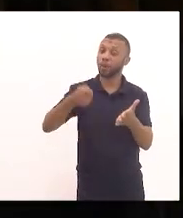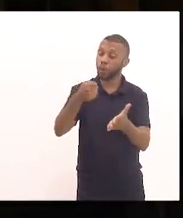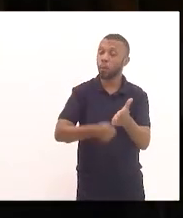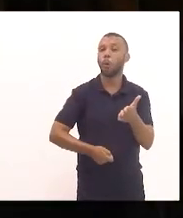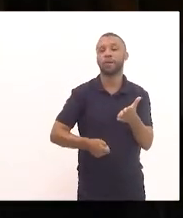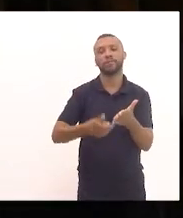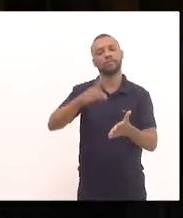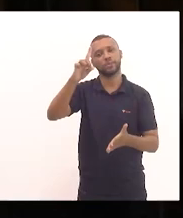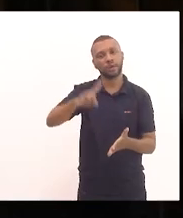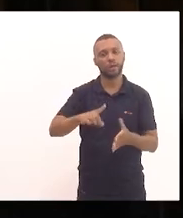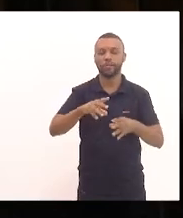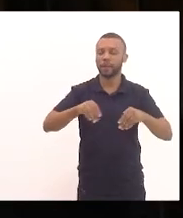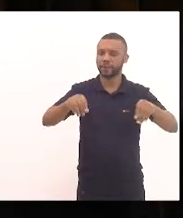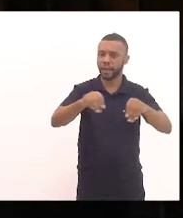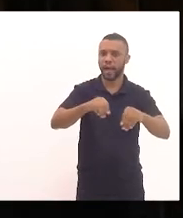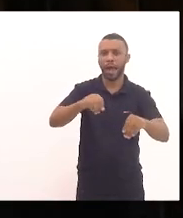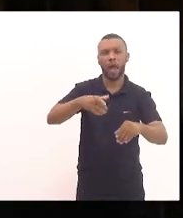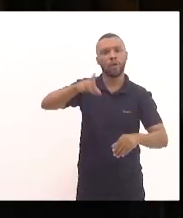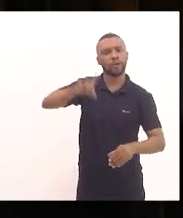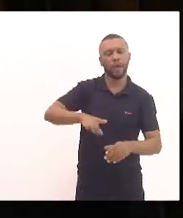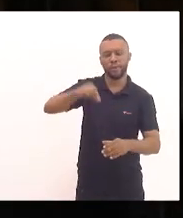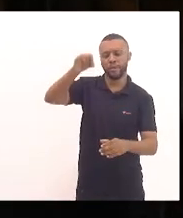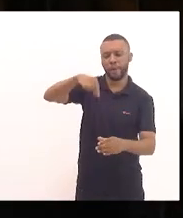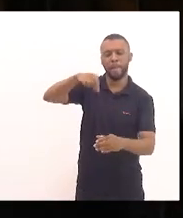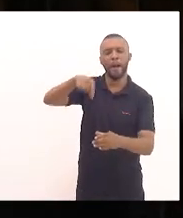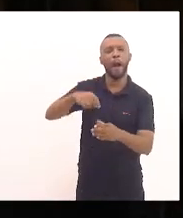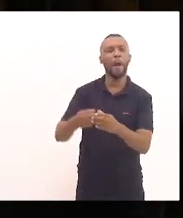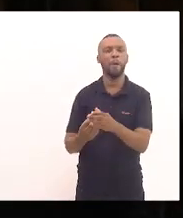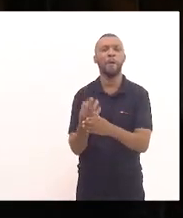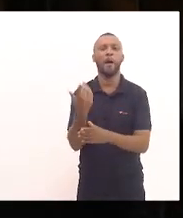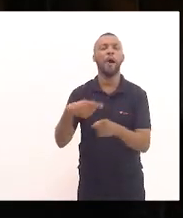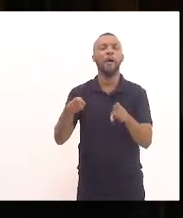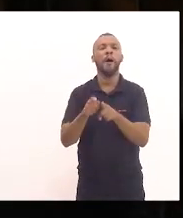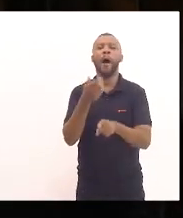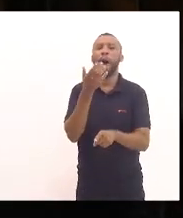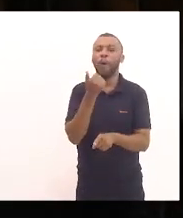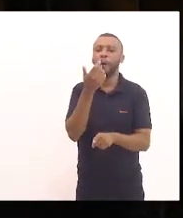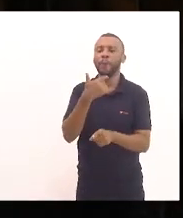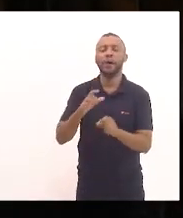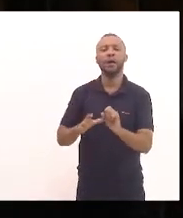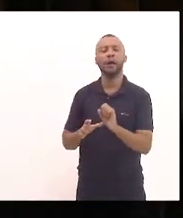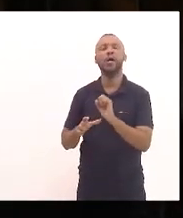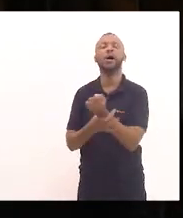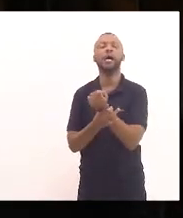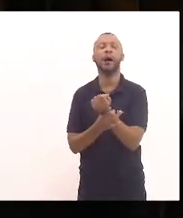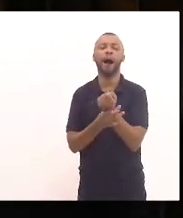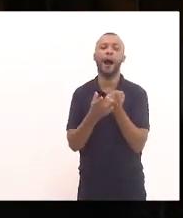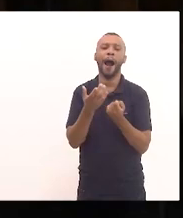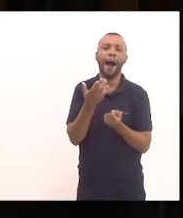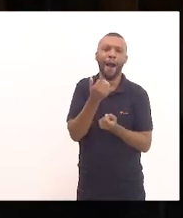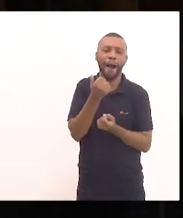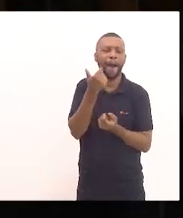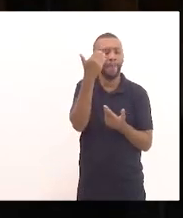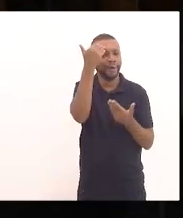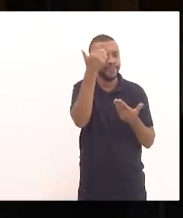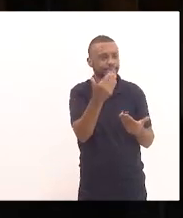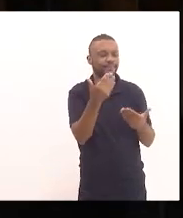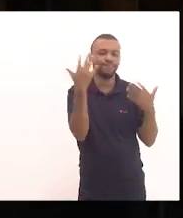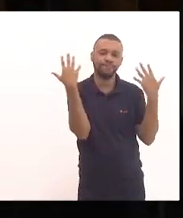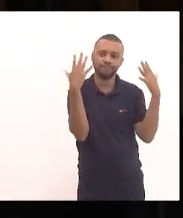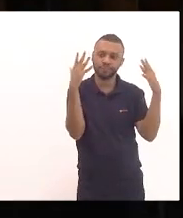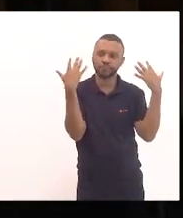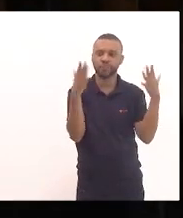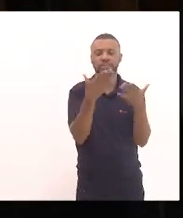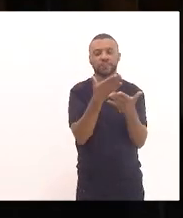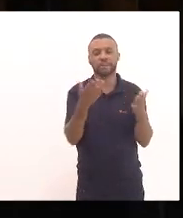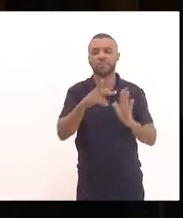ao plantio e, acima de tudo, pelo direito à comida e à segurança alimentar. Muito obrigada, senhor Flávio. Parabéns a vocês